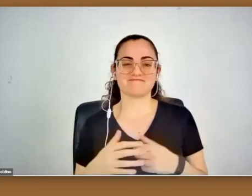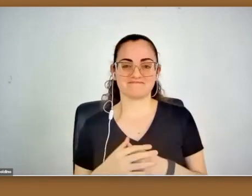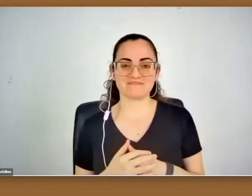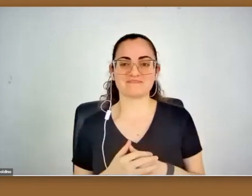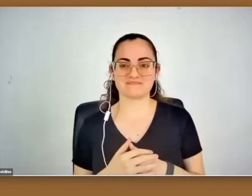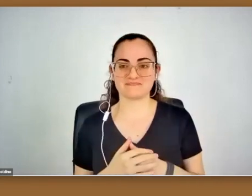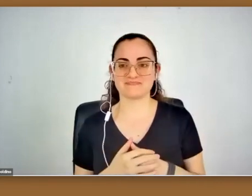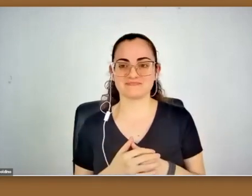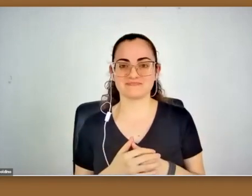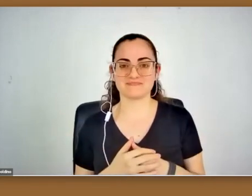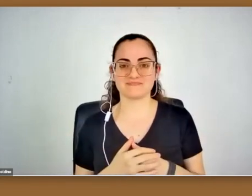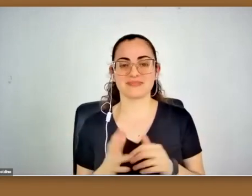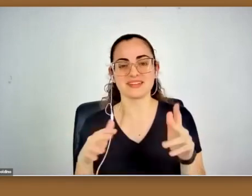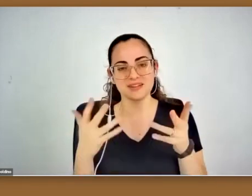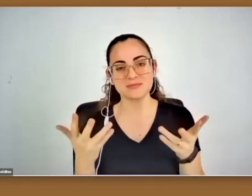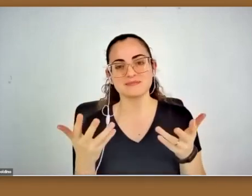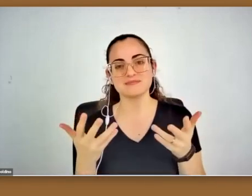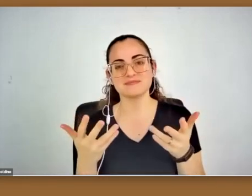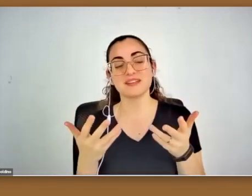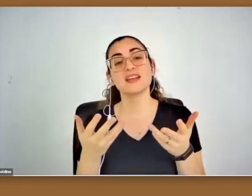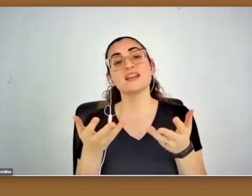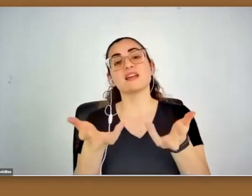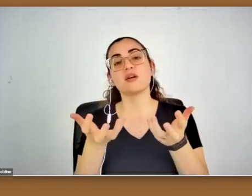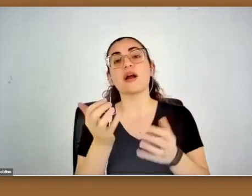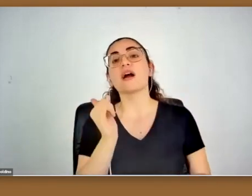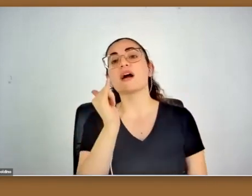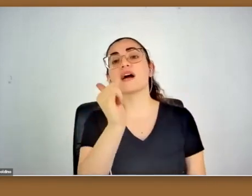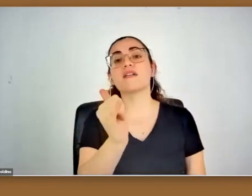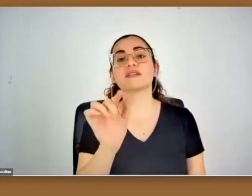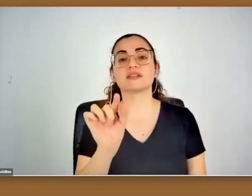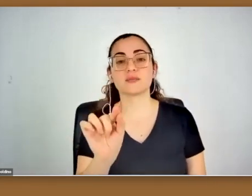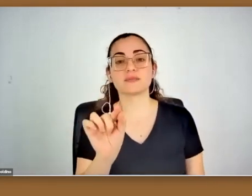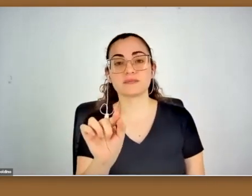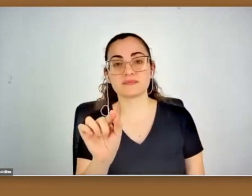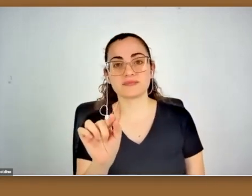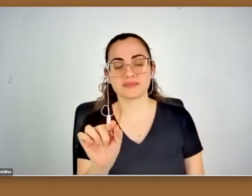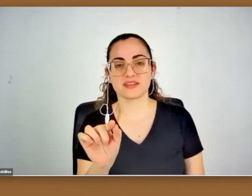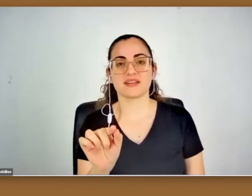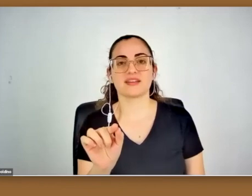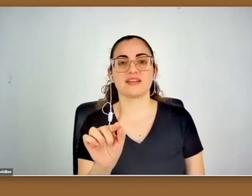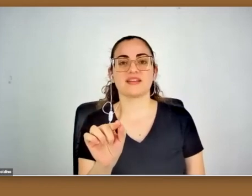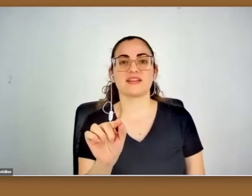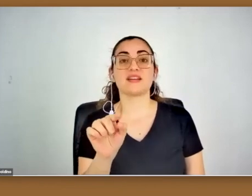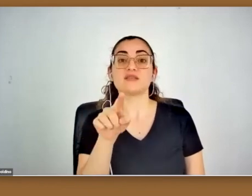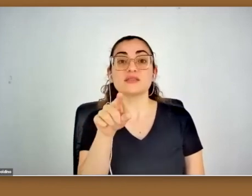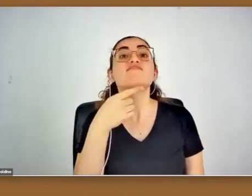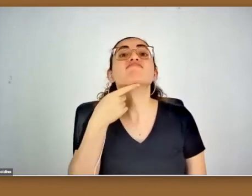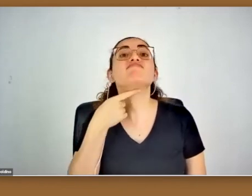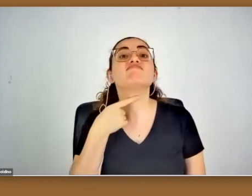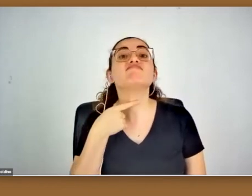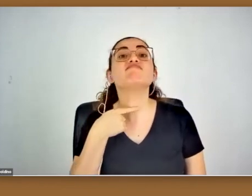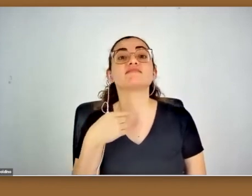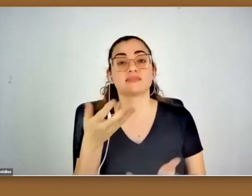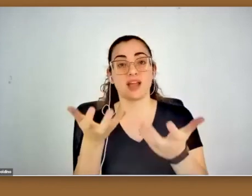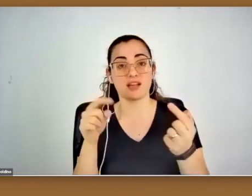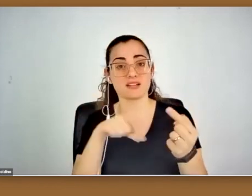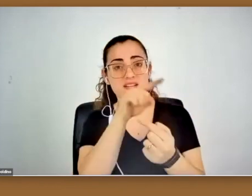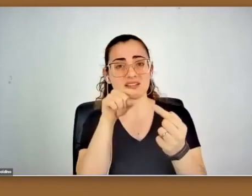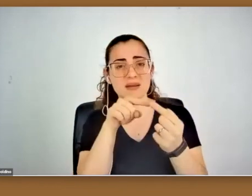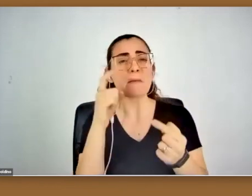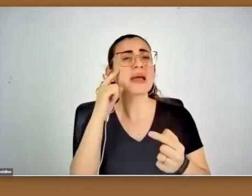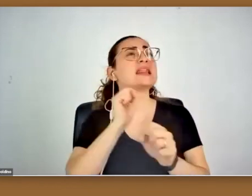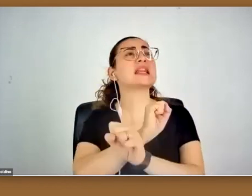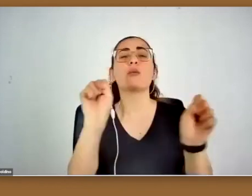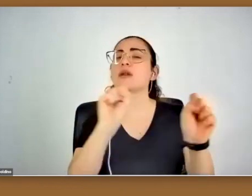Então, o que eu quero dizer para vocês é o seguinte: acreditem nos sonhos de vocês, acreditem que é